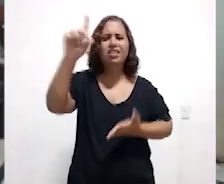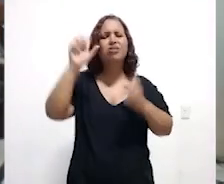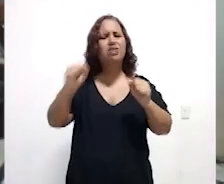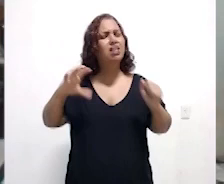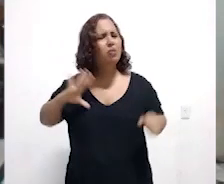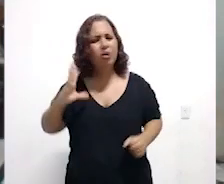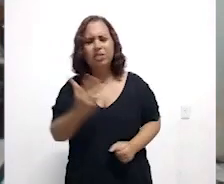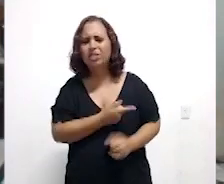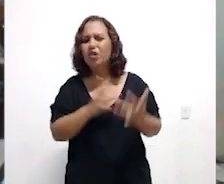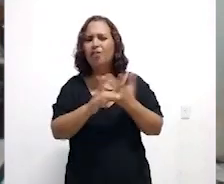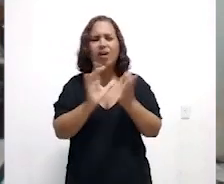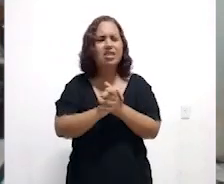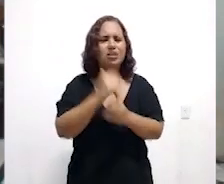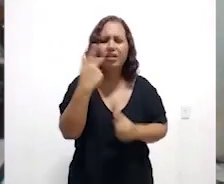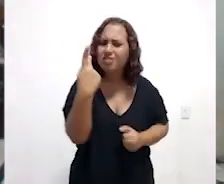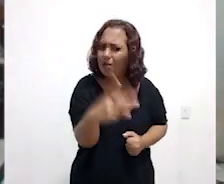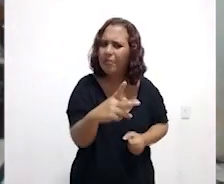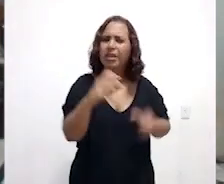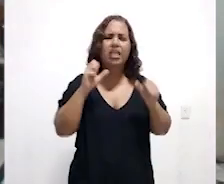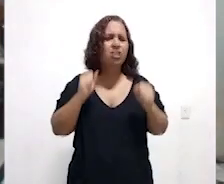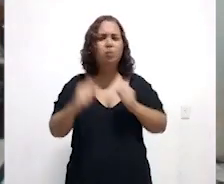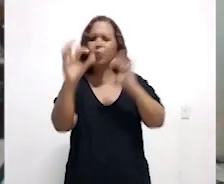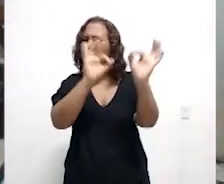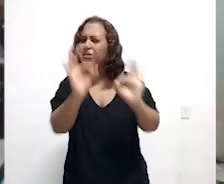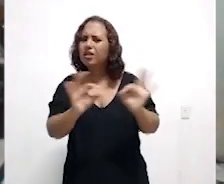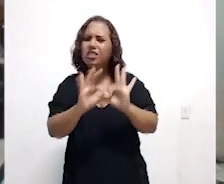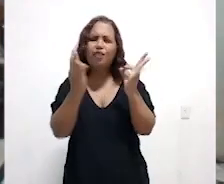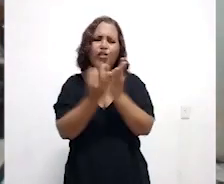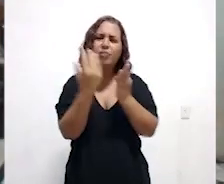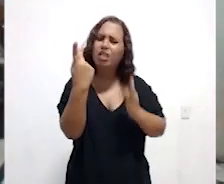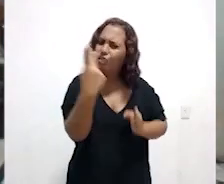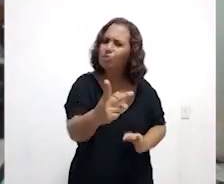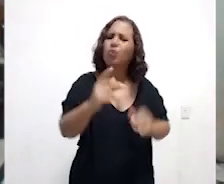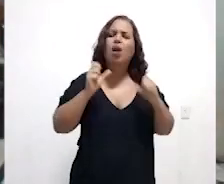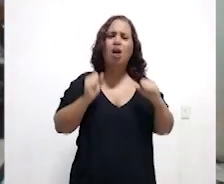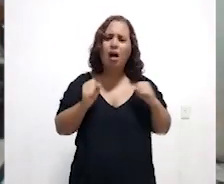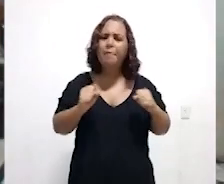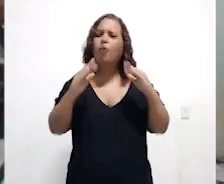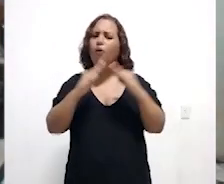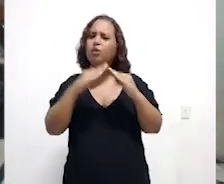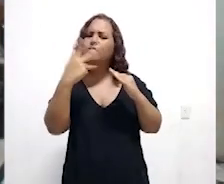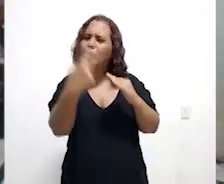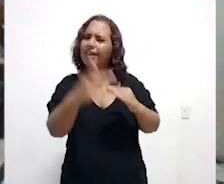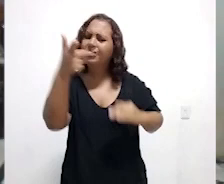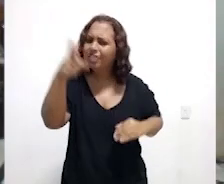casamento, Ele pode reestruturar sua família, Ele pode lhe dar a sua casa de volta.